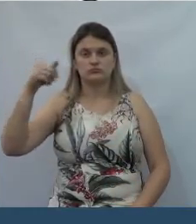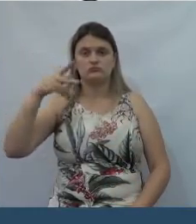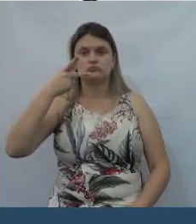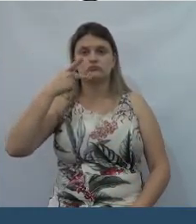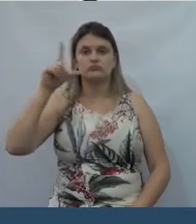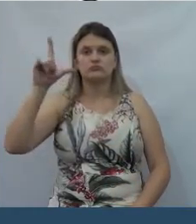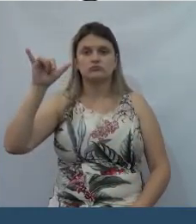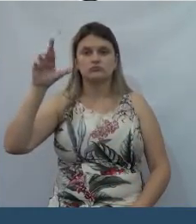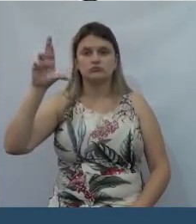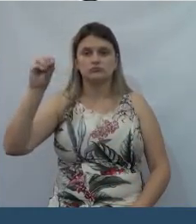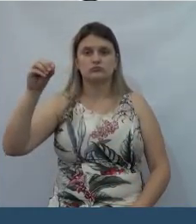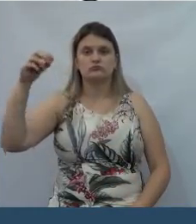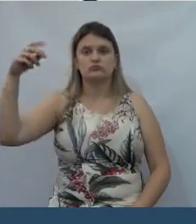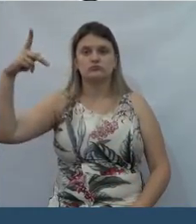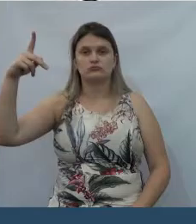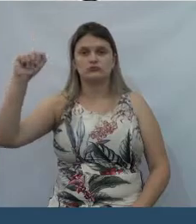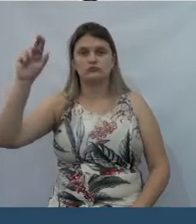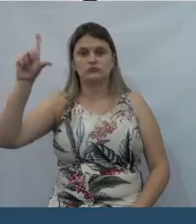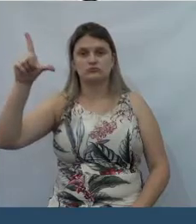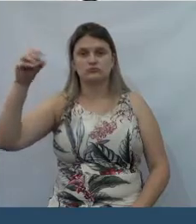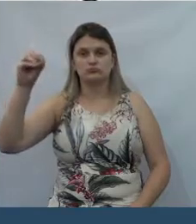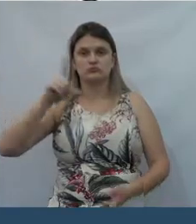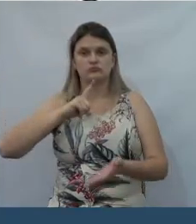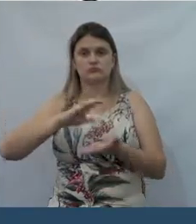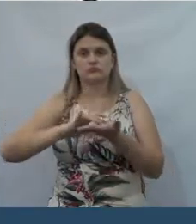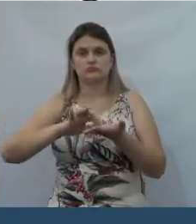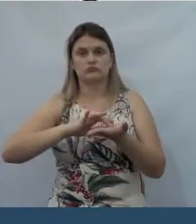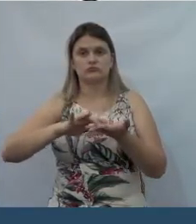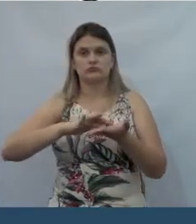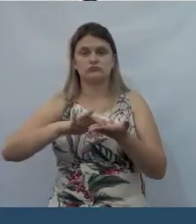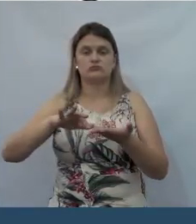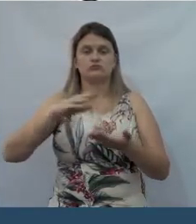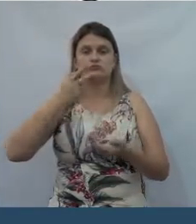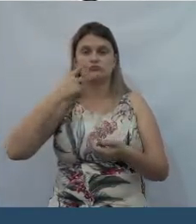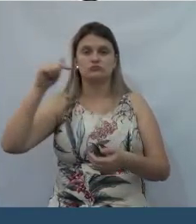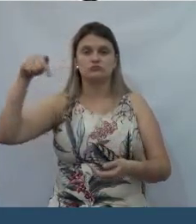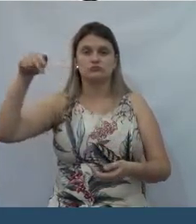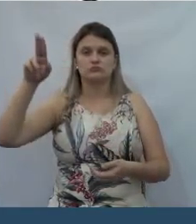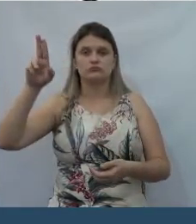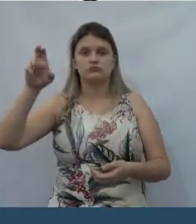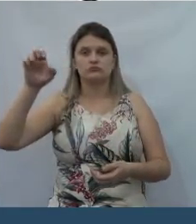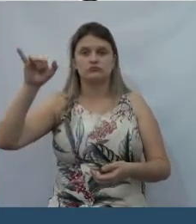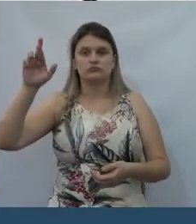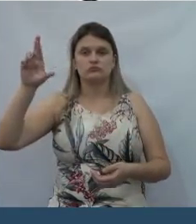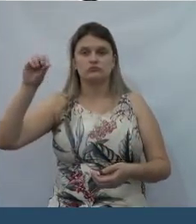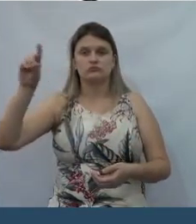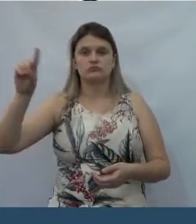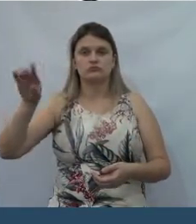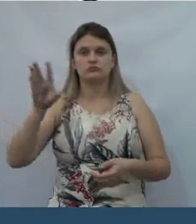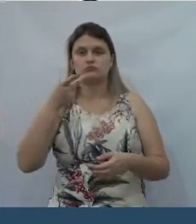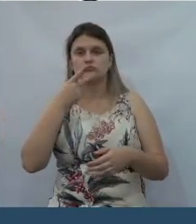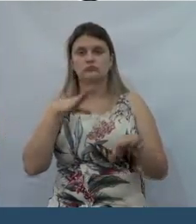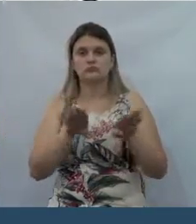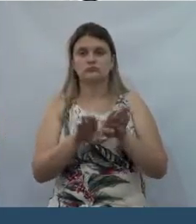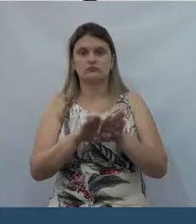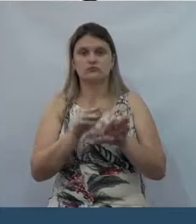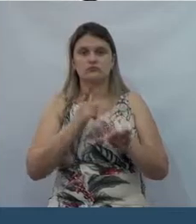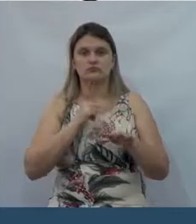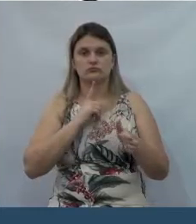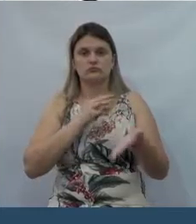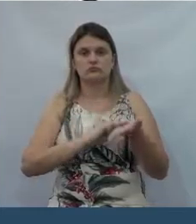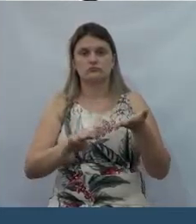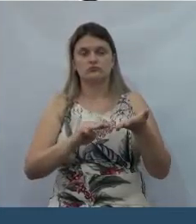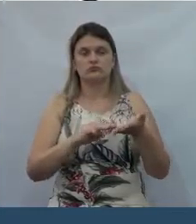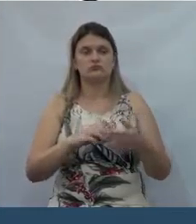Paulo Pchivitovski, nosso secretário Queiroz, e tem aqui uma mensagem